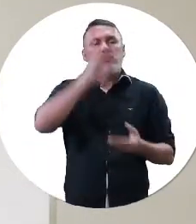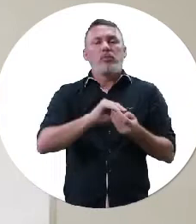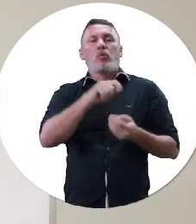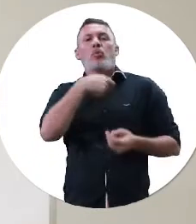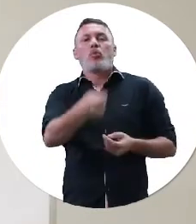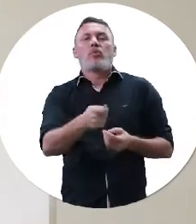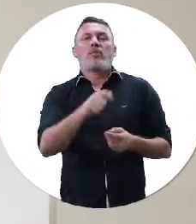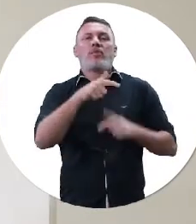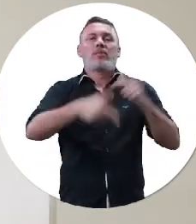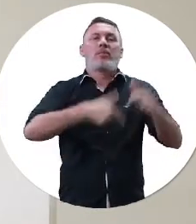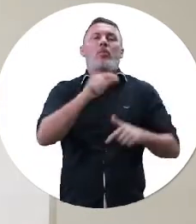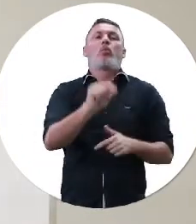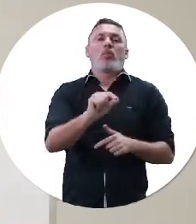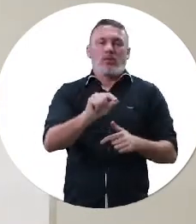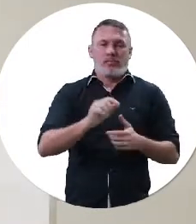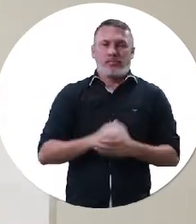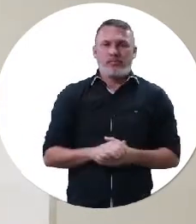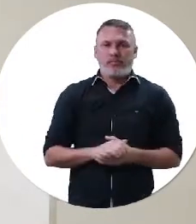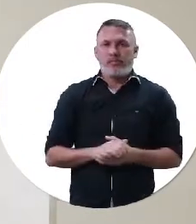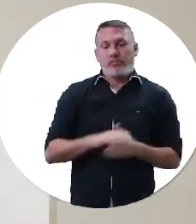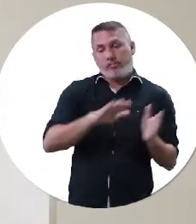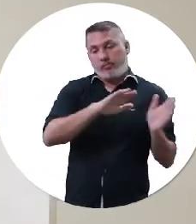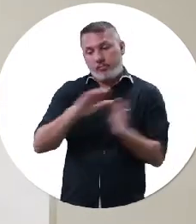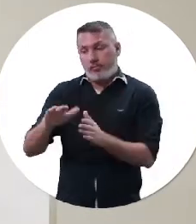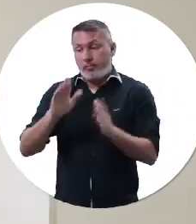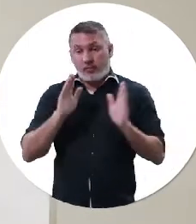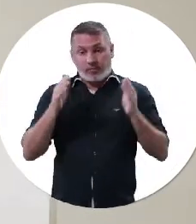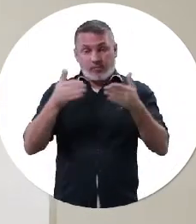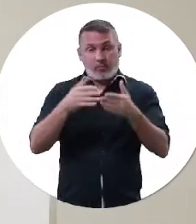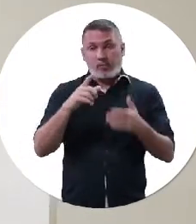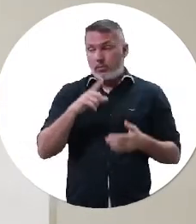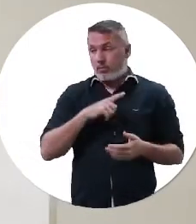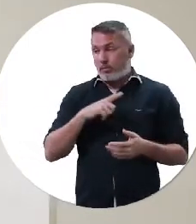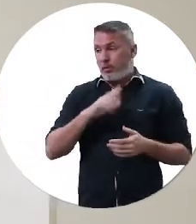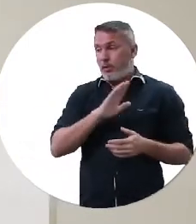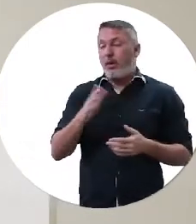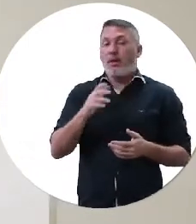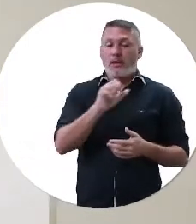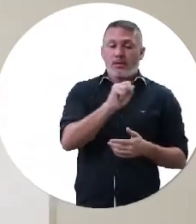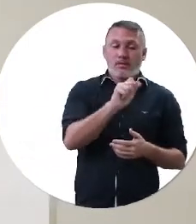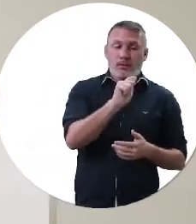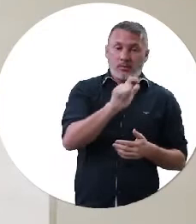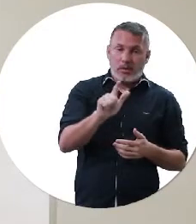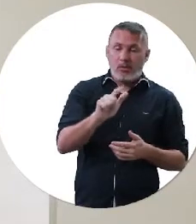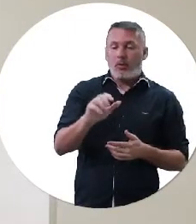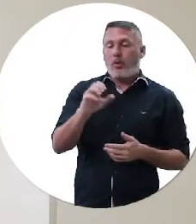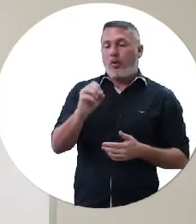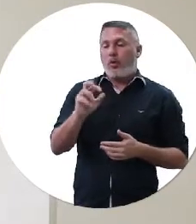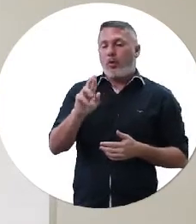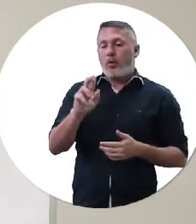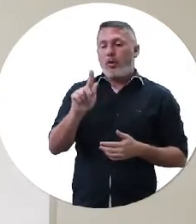única estrutura dentro da química orgânica que a gente trabalha uma ligação iônica, não somente ligações covalentes. Sal orgânico tem como